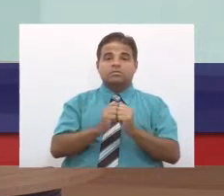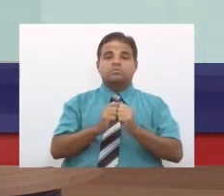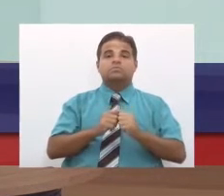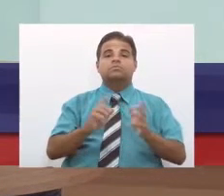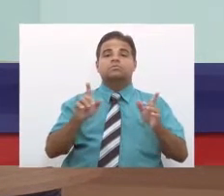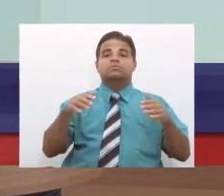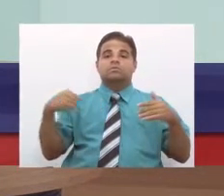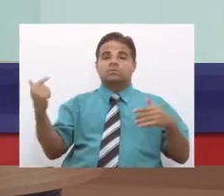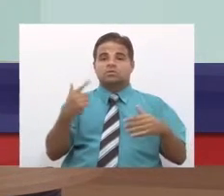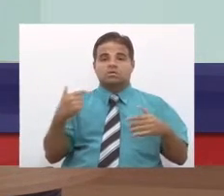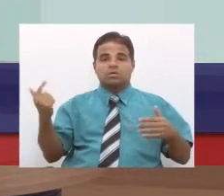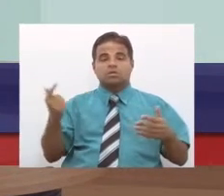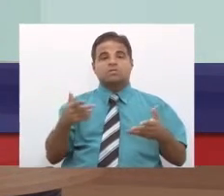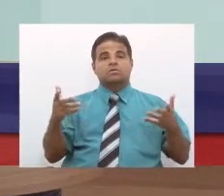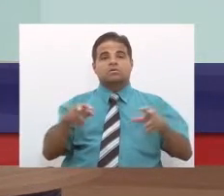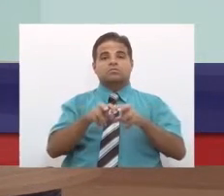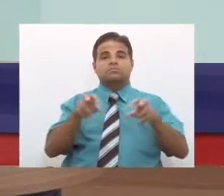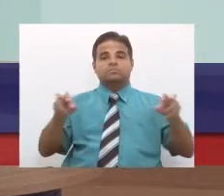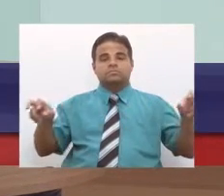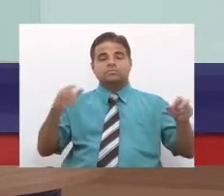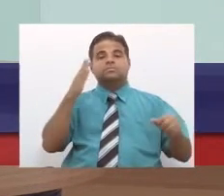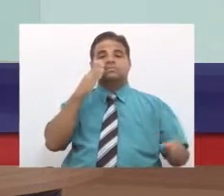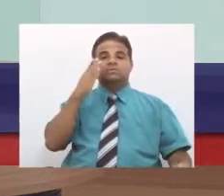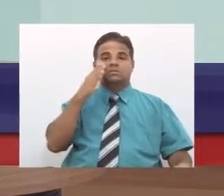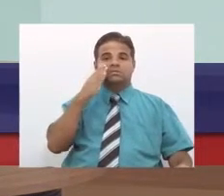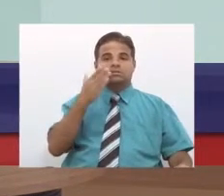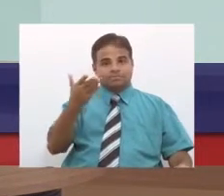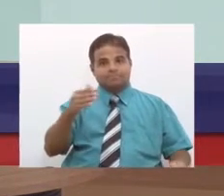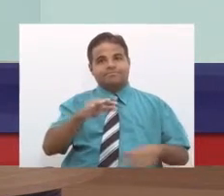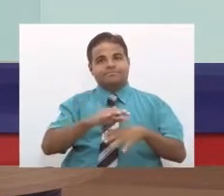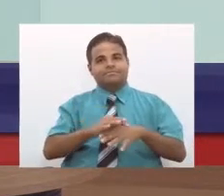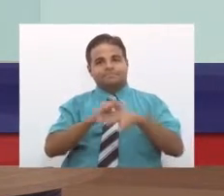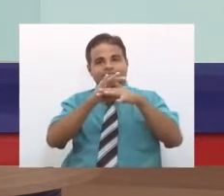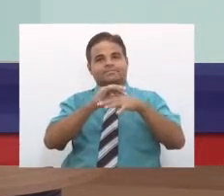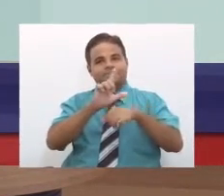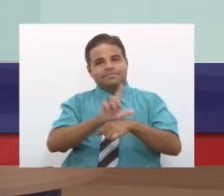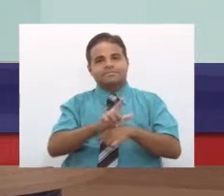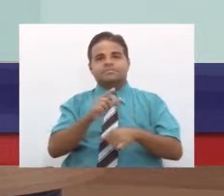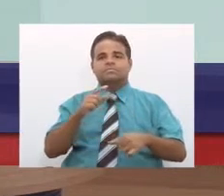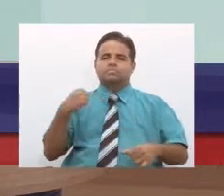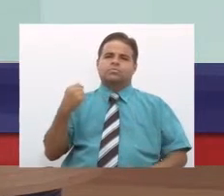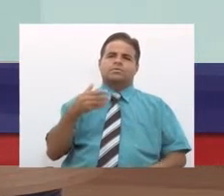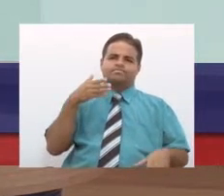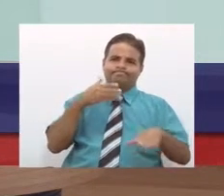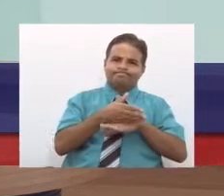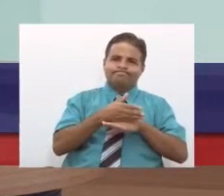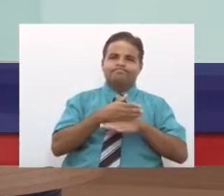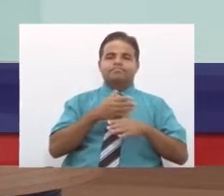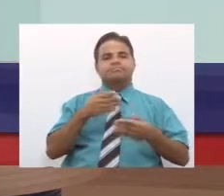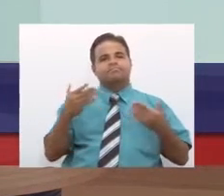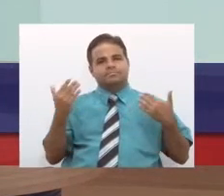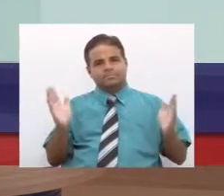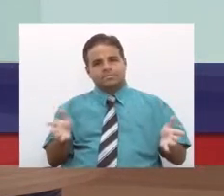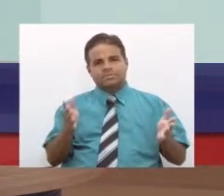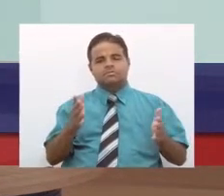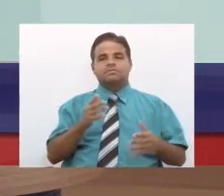e que nós que estamos na bancada sabemos, né, meu líder, o que nós passamos.